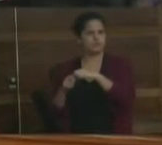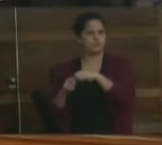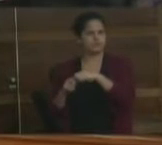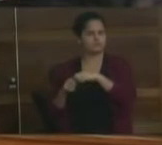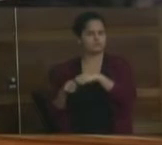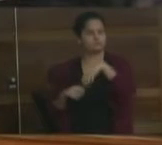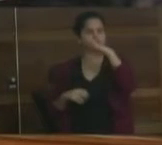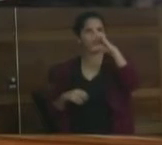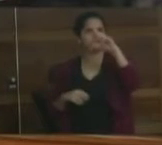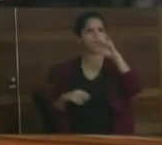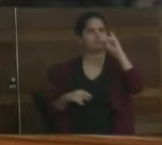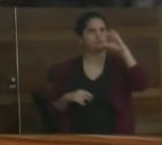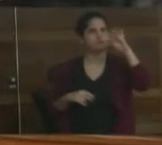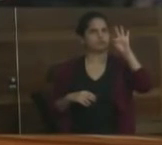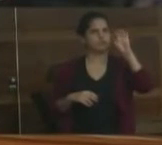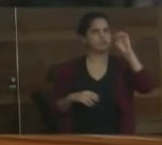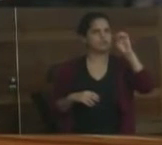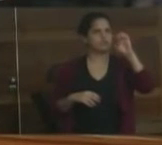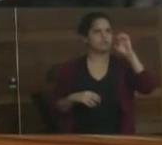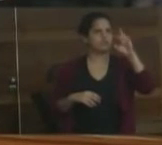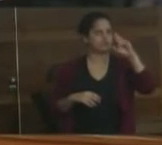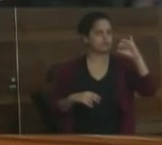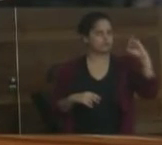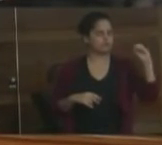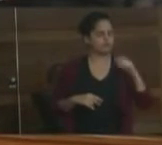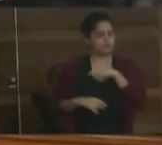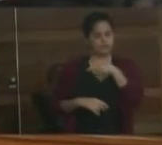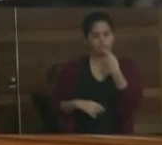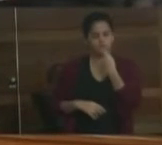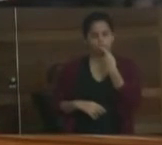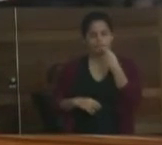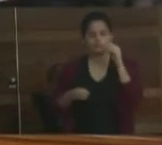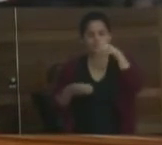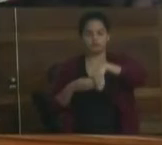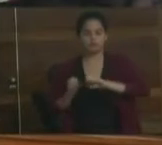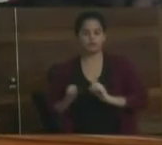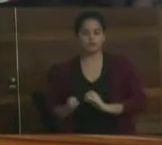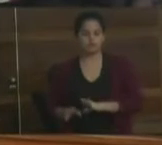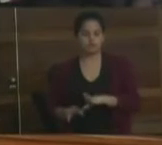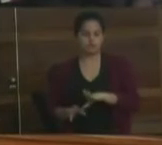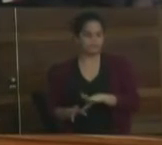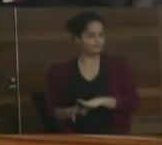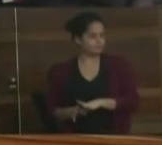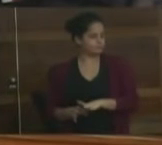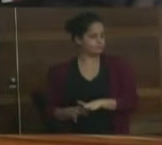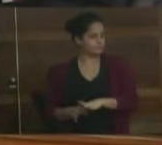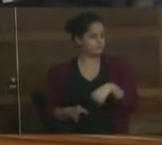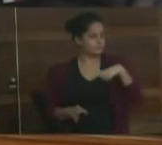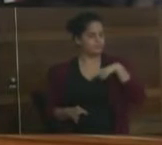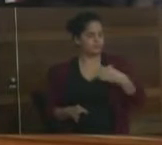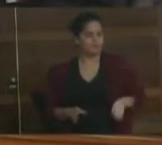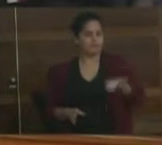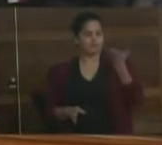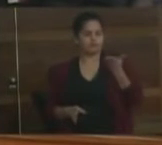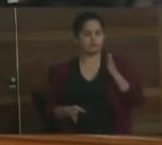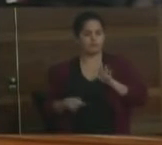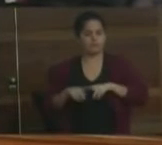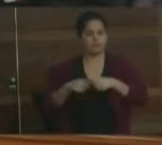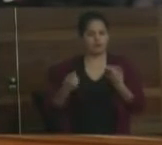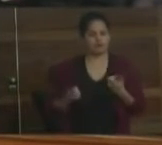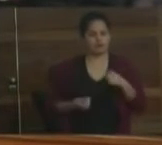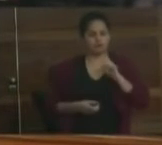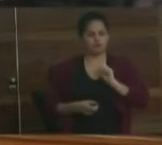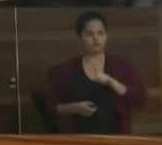orçados né que tá aqui atualizado que o senhor disse que na educação teve foi até acima mas na verdade foi um